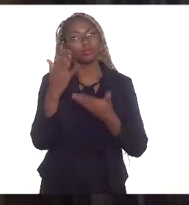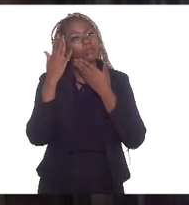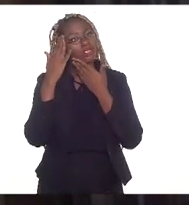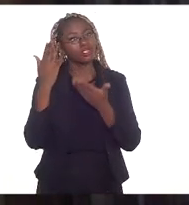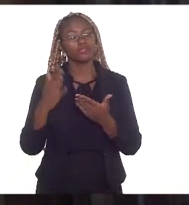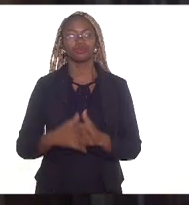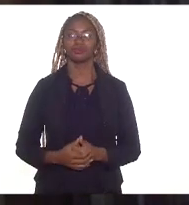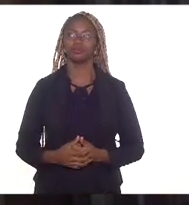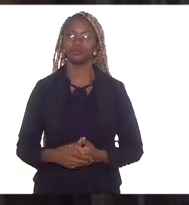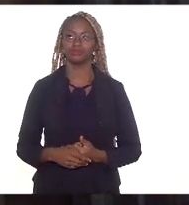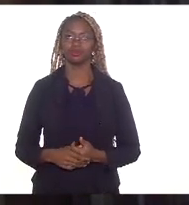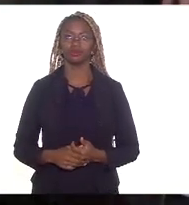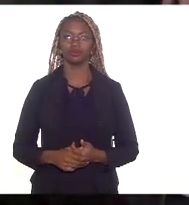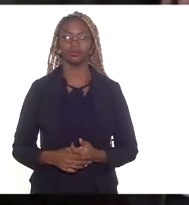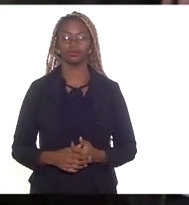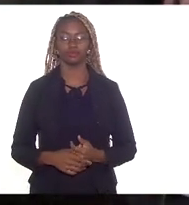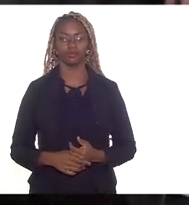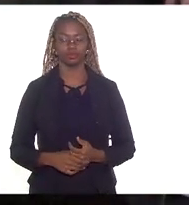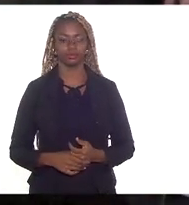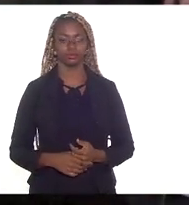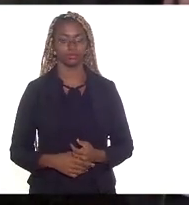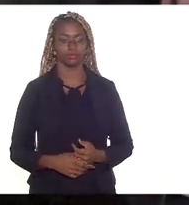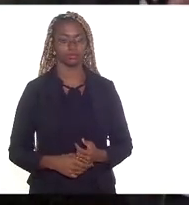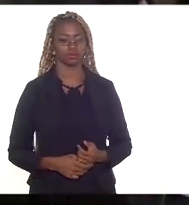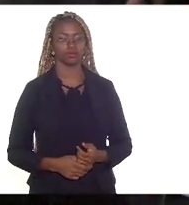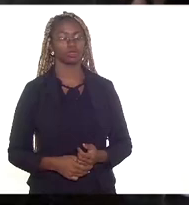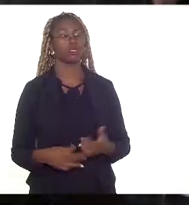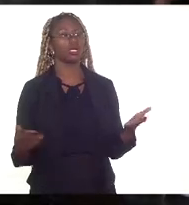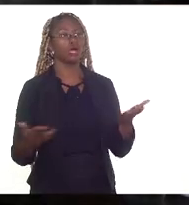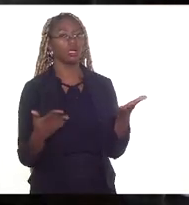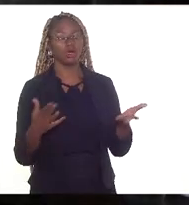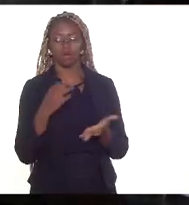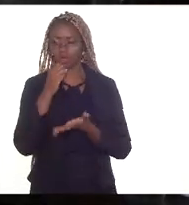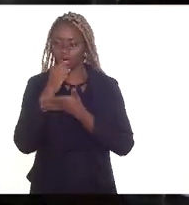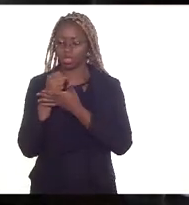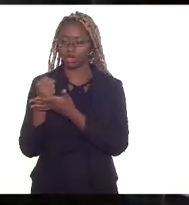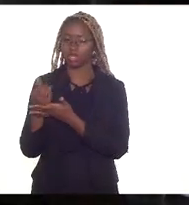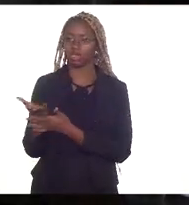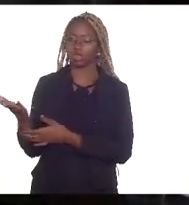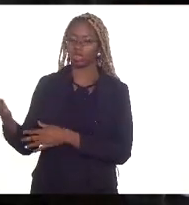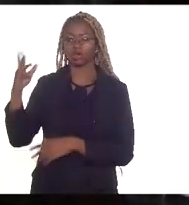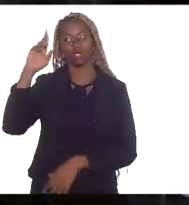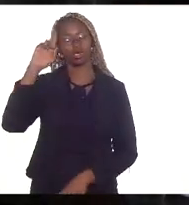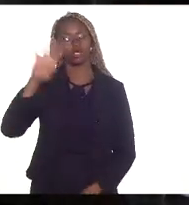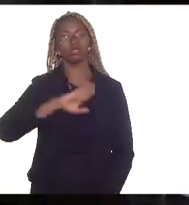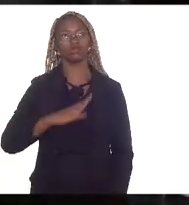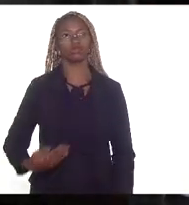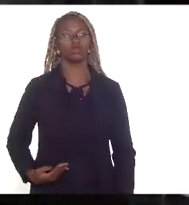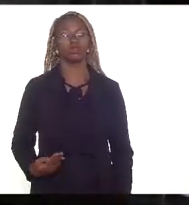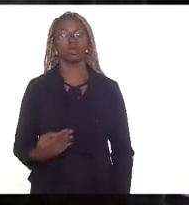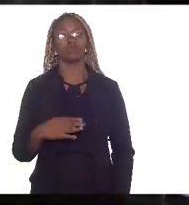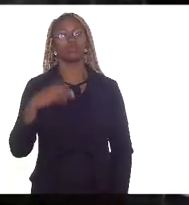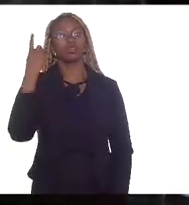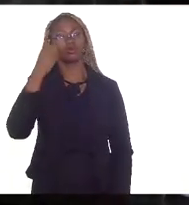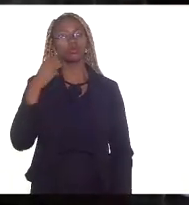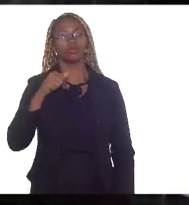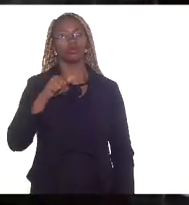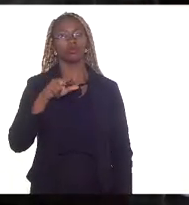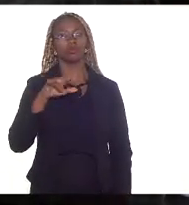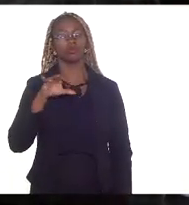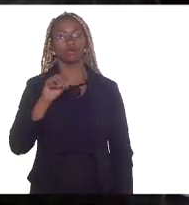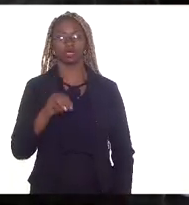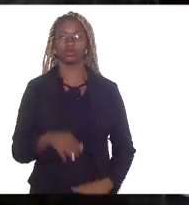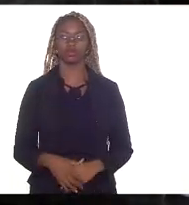presidente. Galhomar, passa a palavra agora para o líder de governo, o deputado Márcio Pacheco.